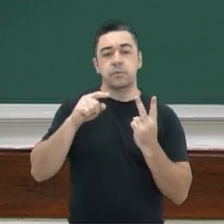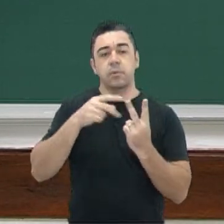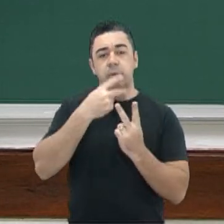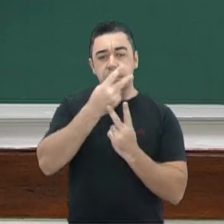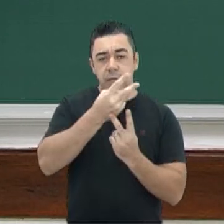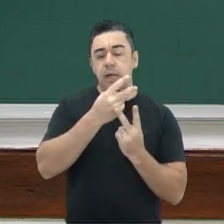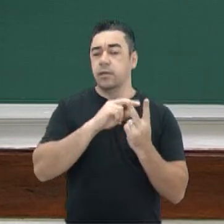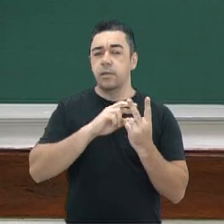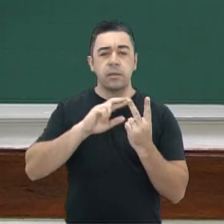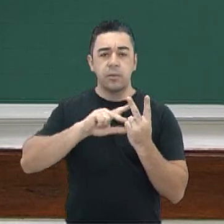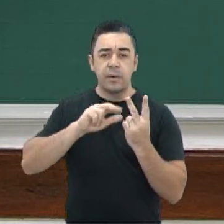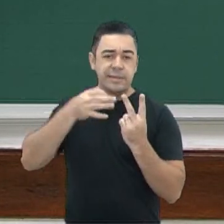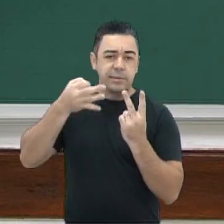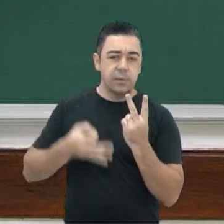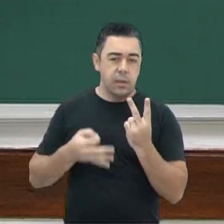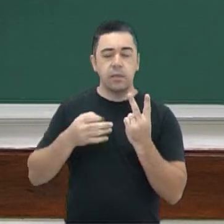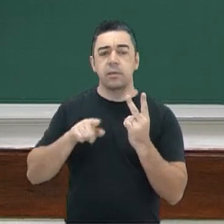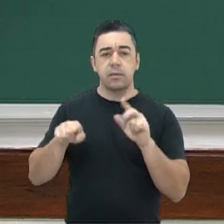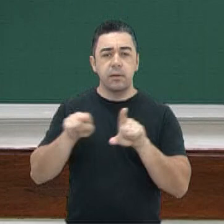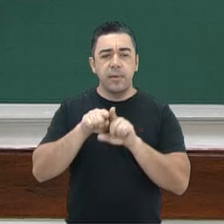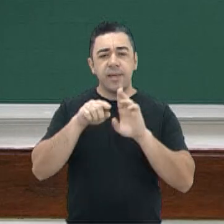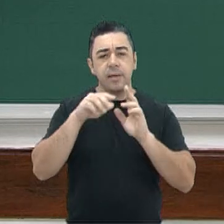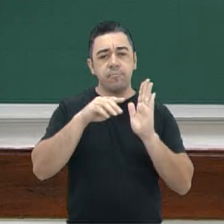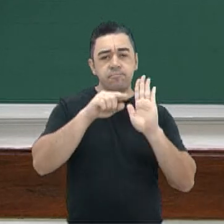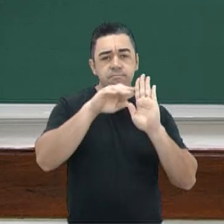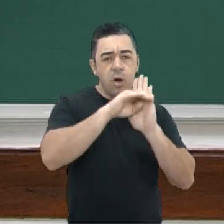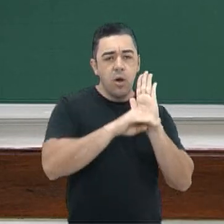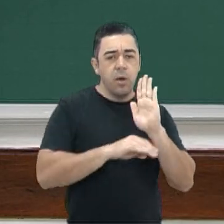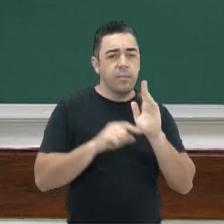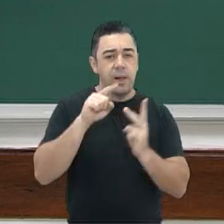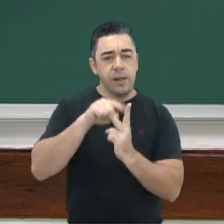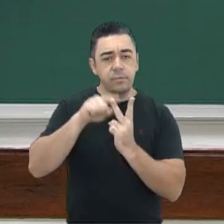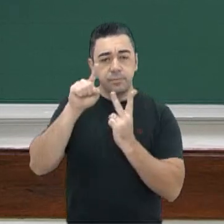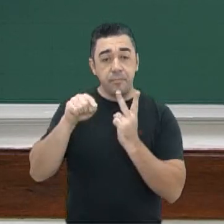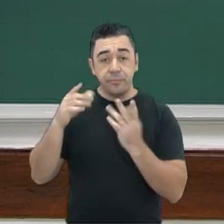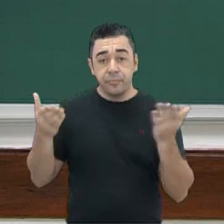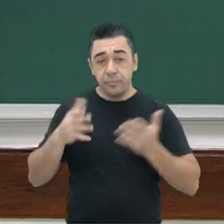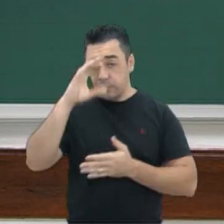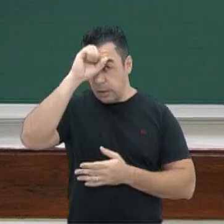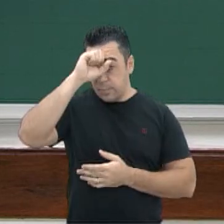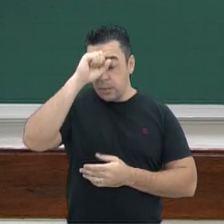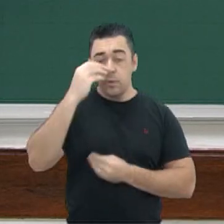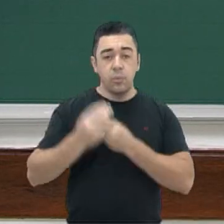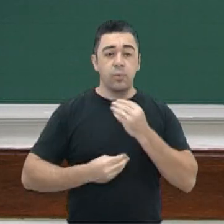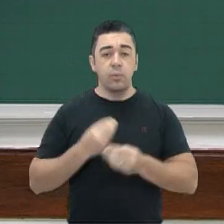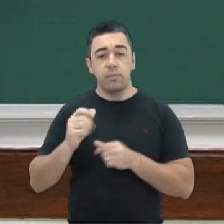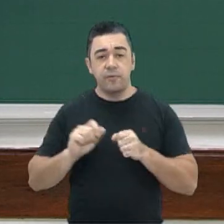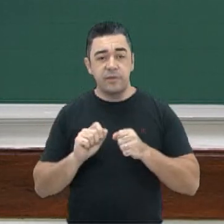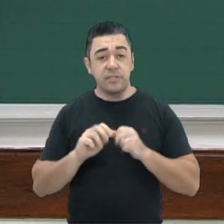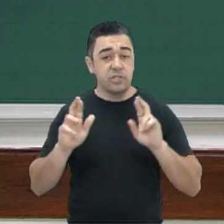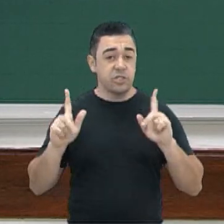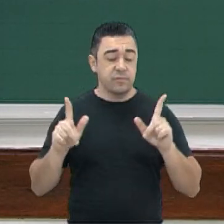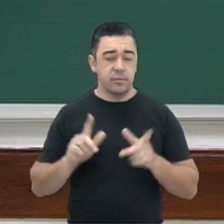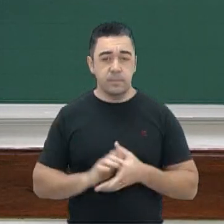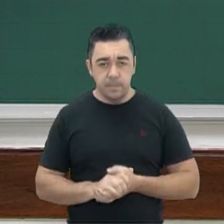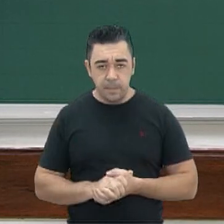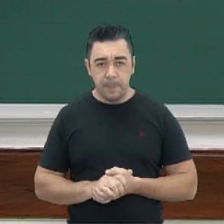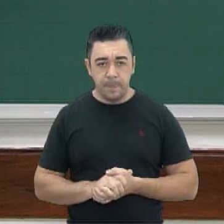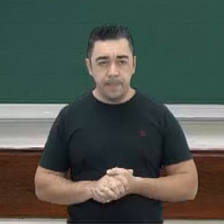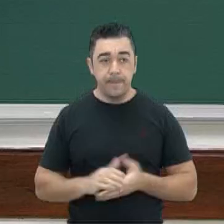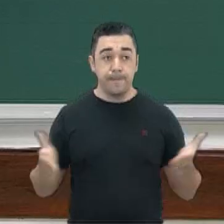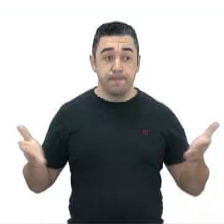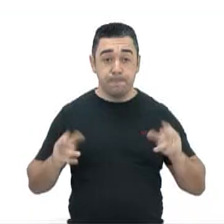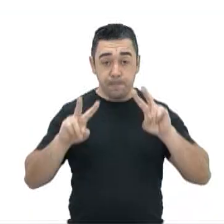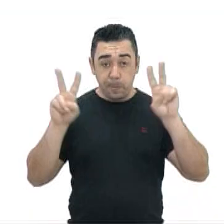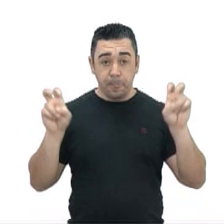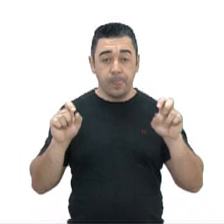exata, propriedades das raízes e hoje nós vamos aprender a calcular a raiz de uma forma diferente, tá? Então, o nosso tema de hoje vai ser o